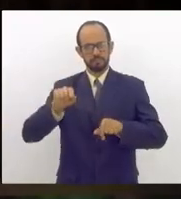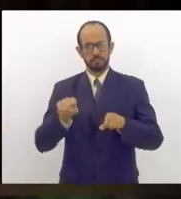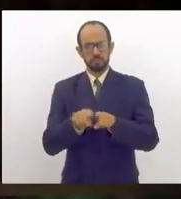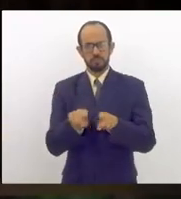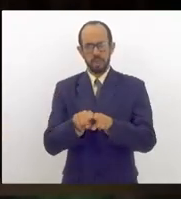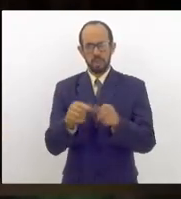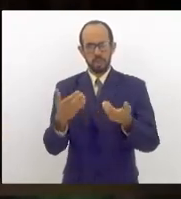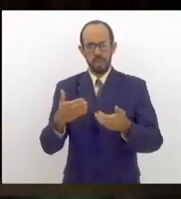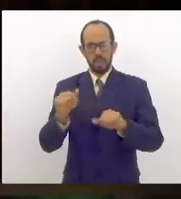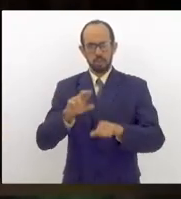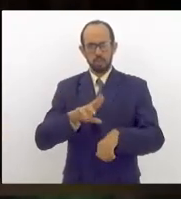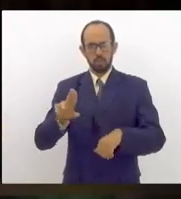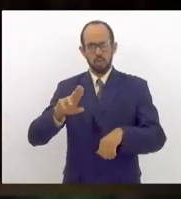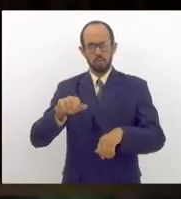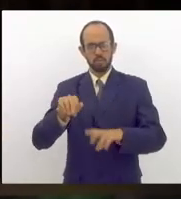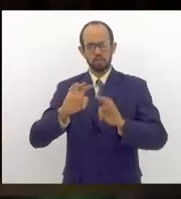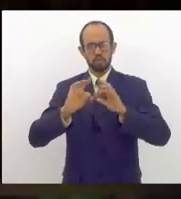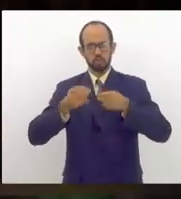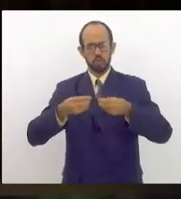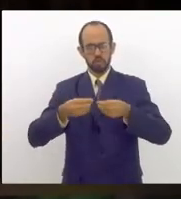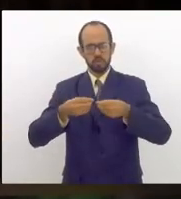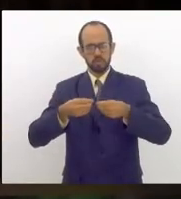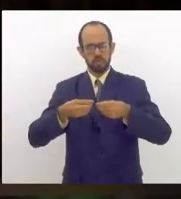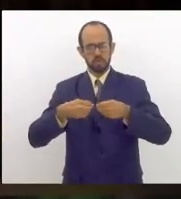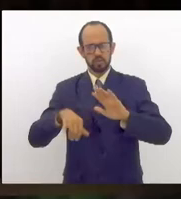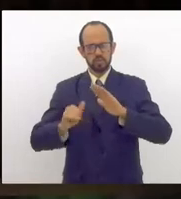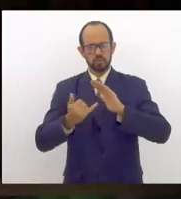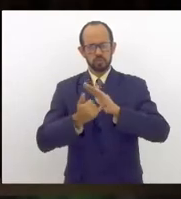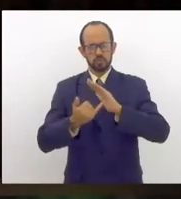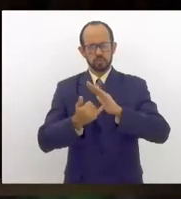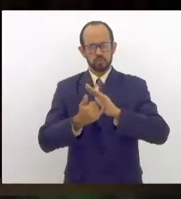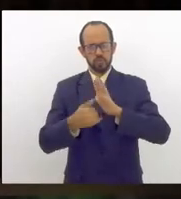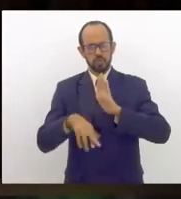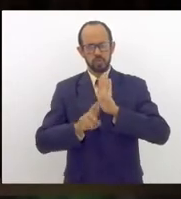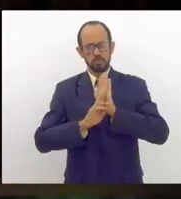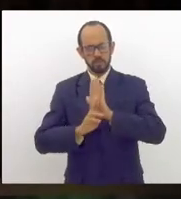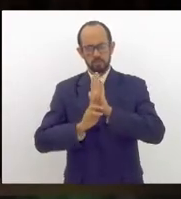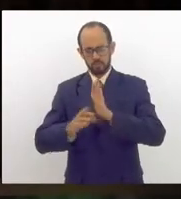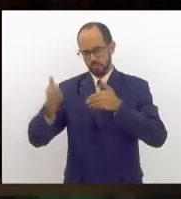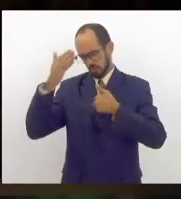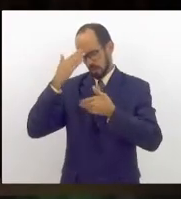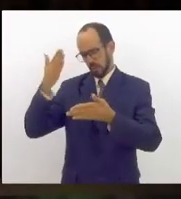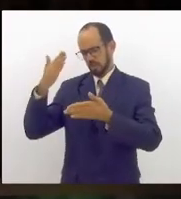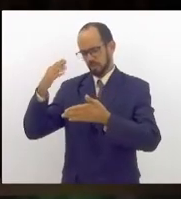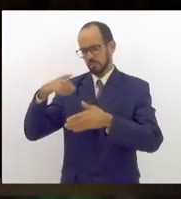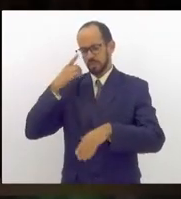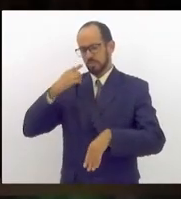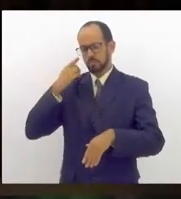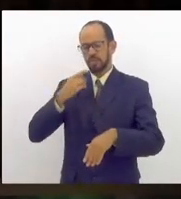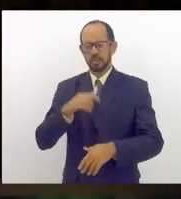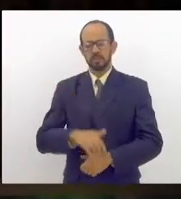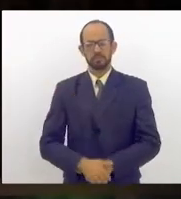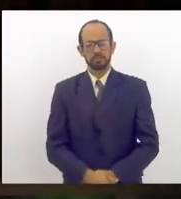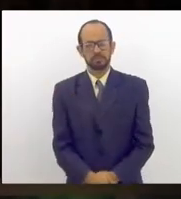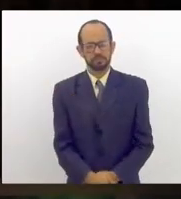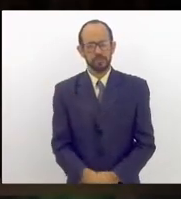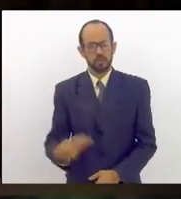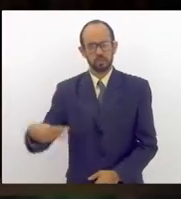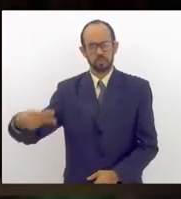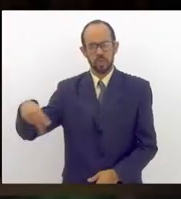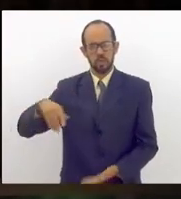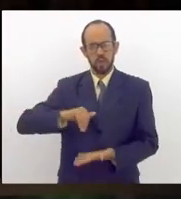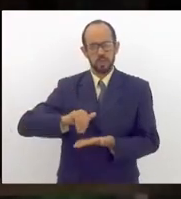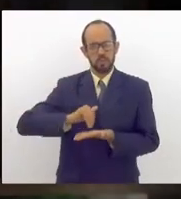deixar em nome né de toda as entidades representativas o nosso agradecimento deputada ao seu